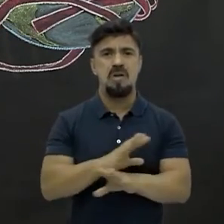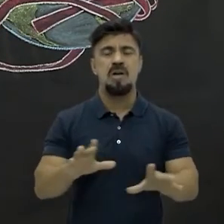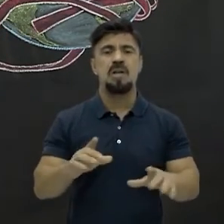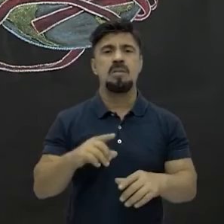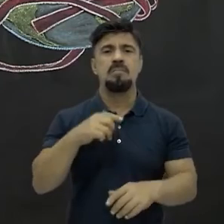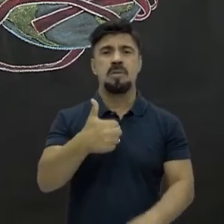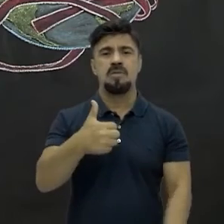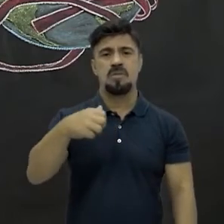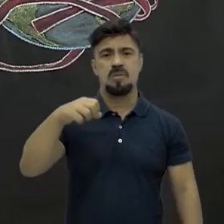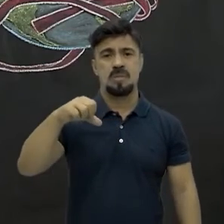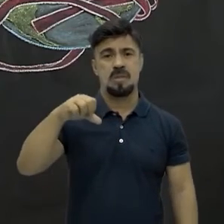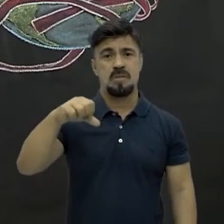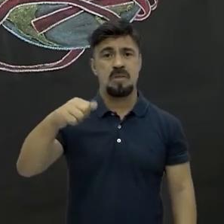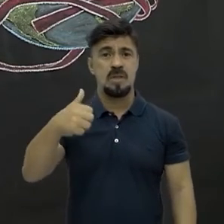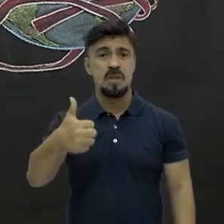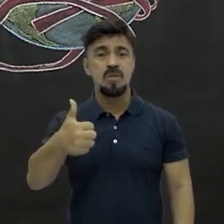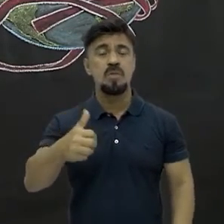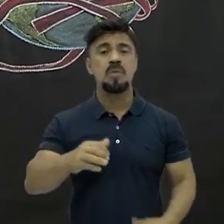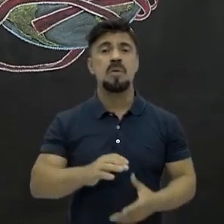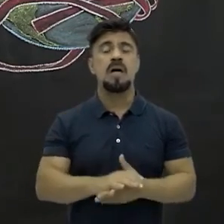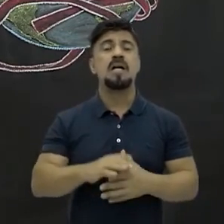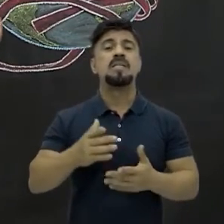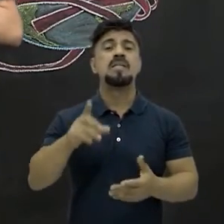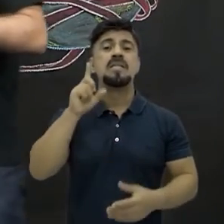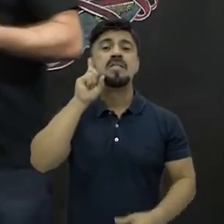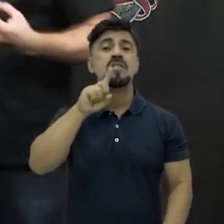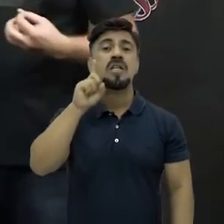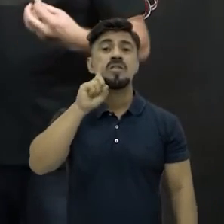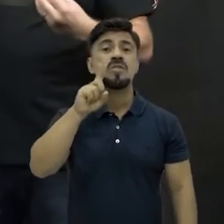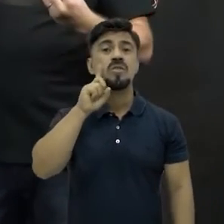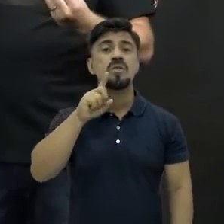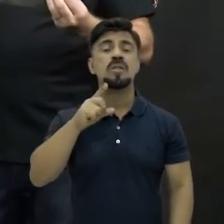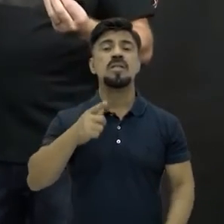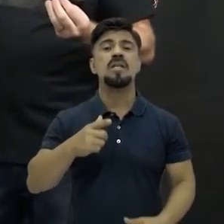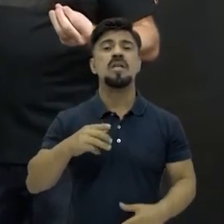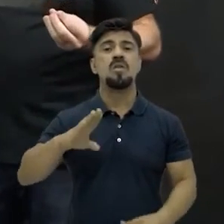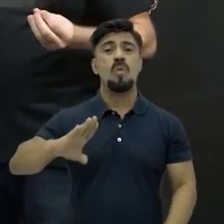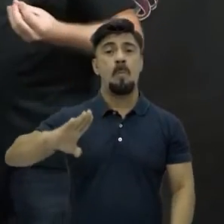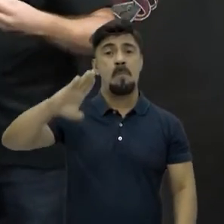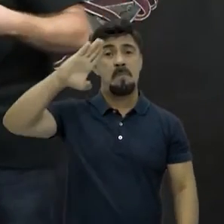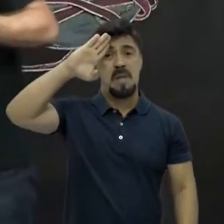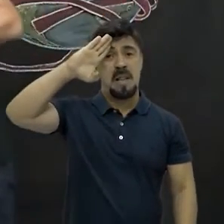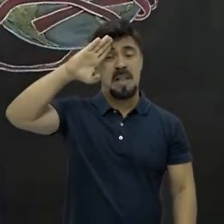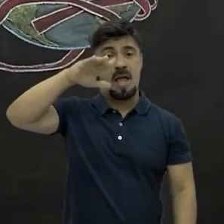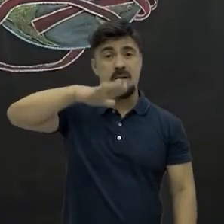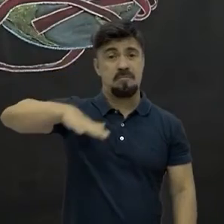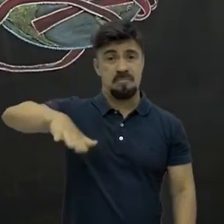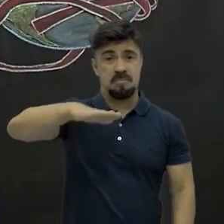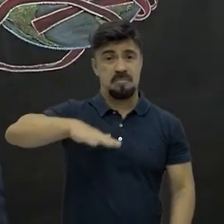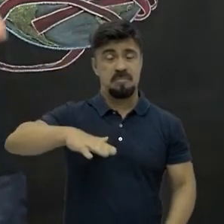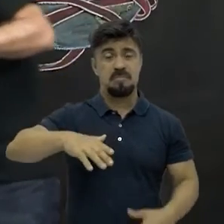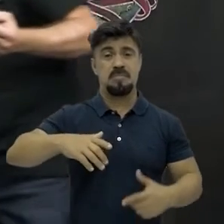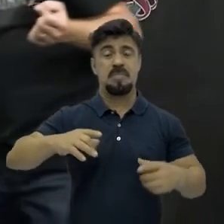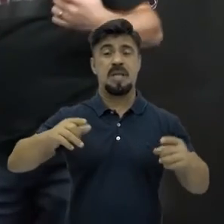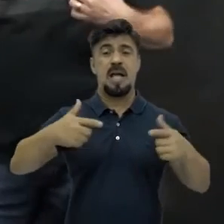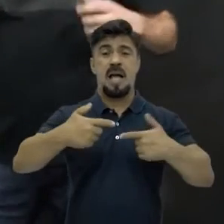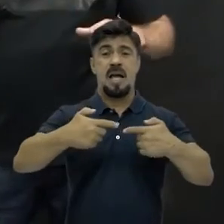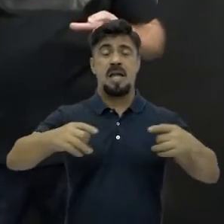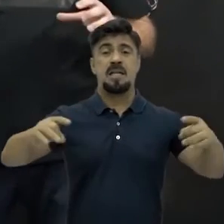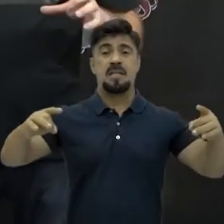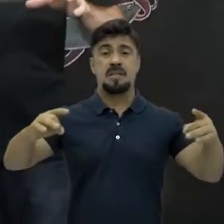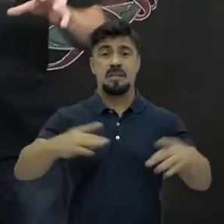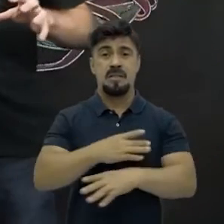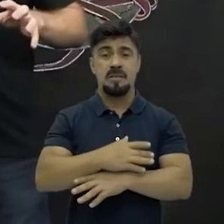em 1991. Assim, os Estados Unidos, na parte militar, no pós-Guerra Fria, no surgimento da nova